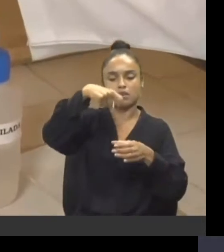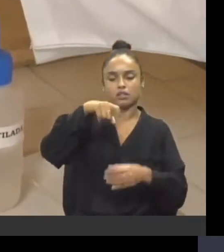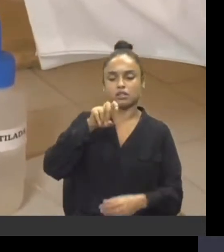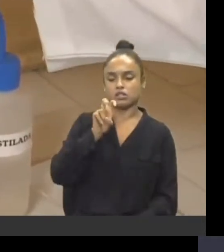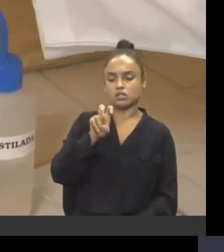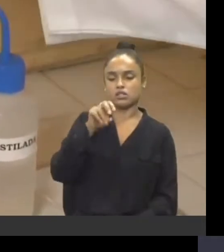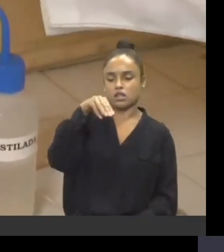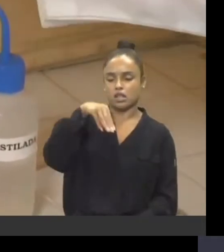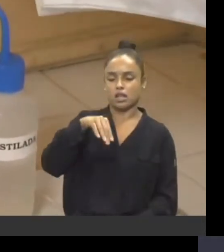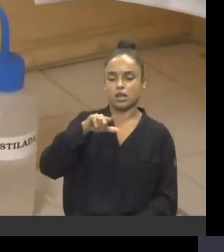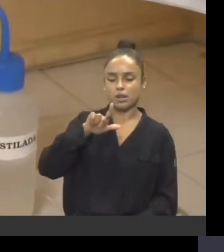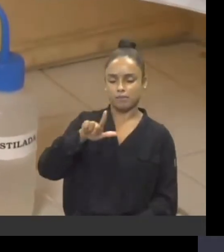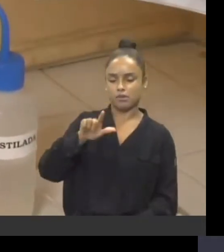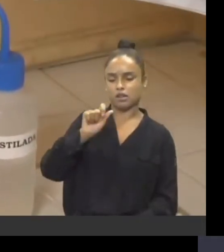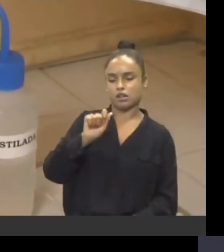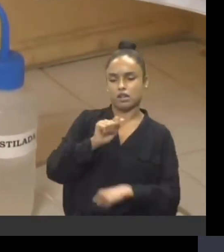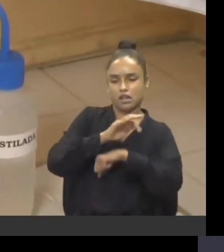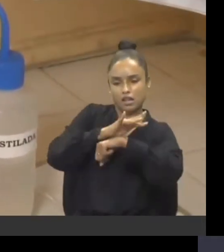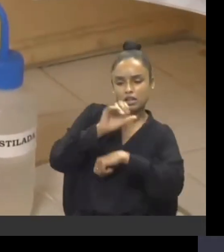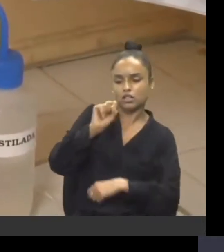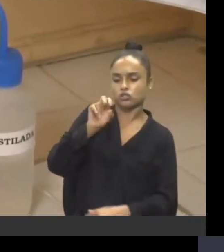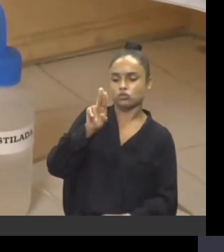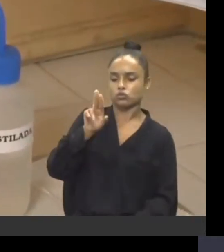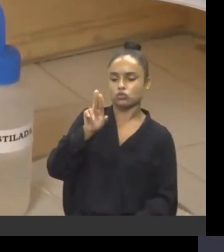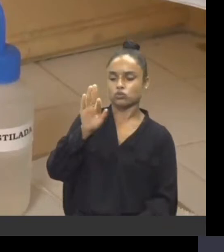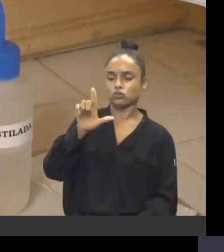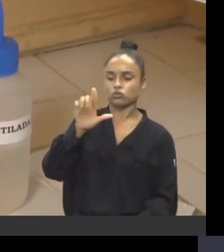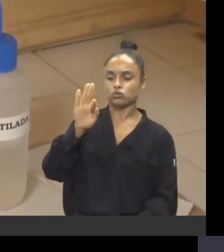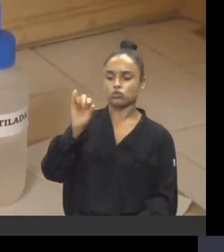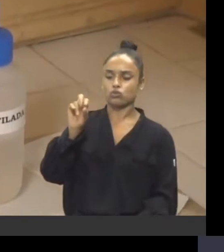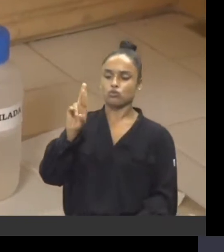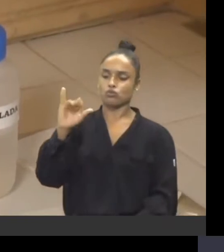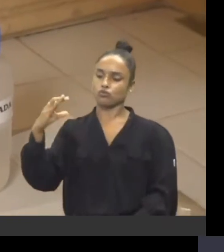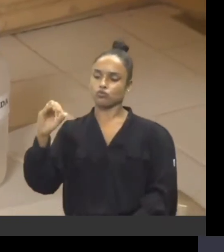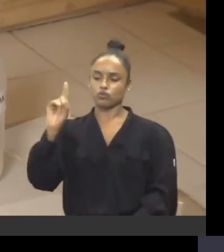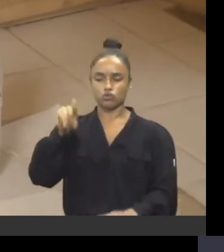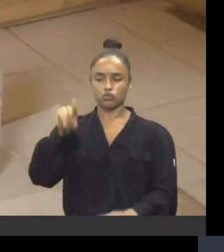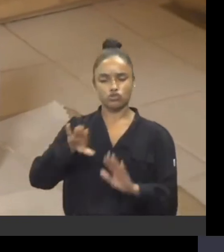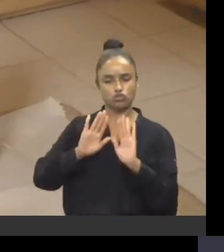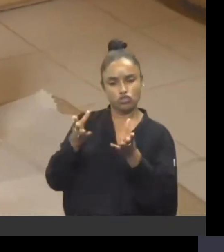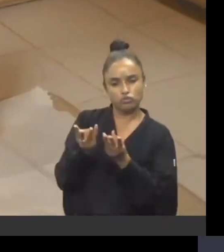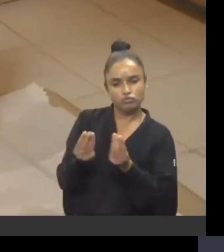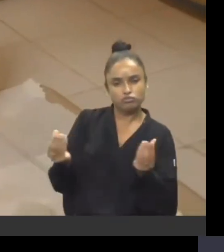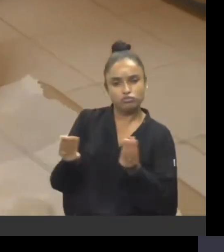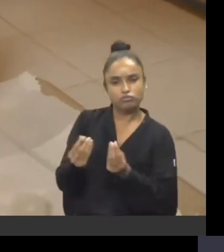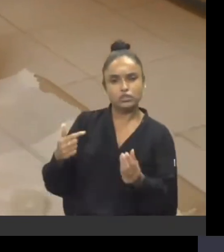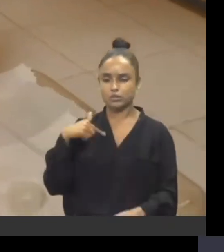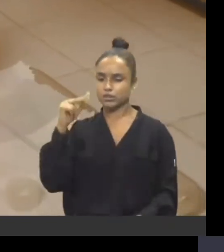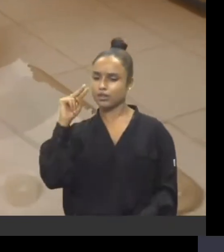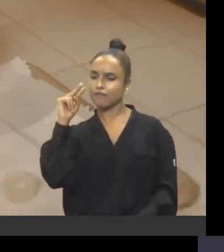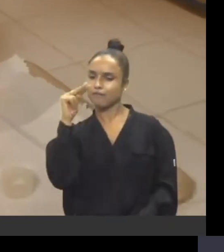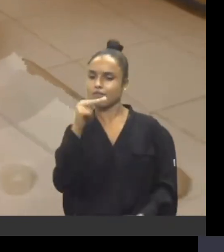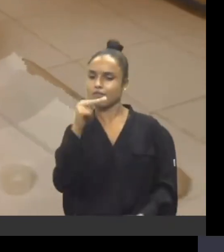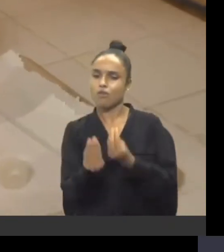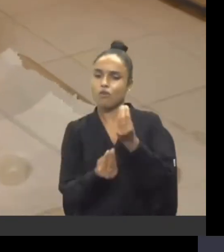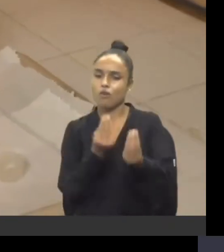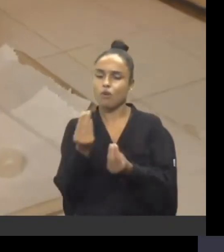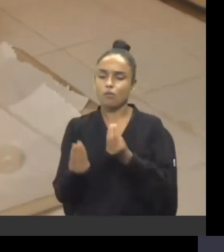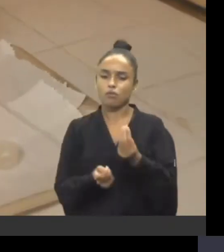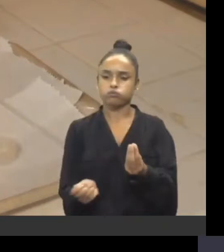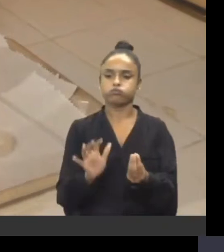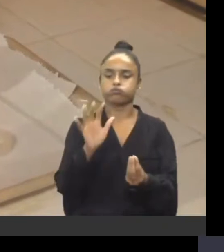ácido sulfúrico concentrado. Então, observe como que ele vai soltar então uma névoa de vapor na hora que for